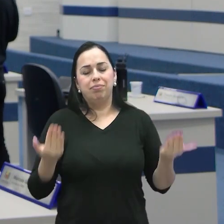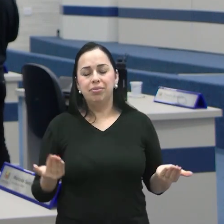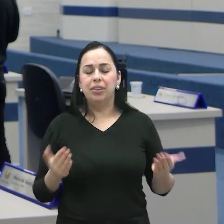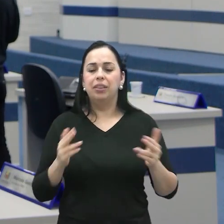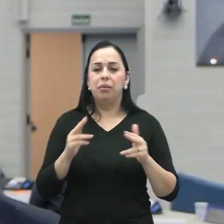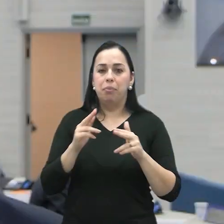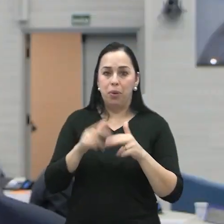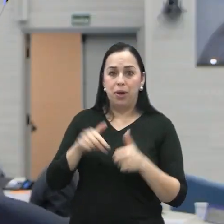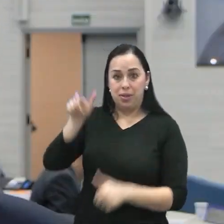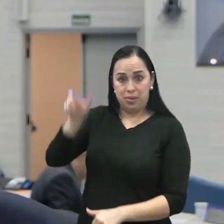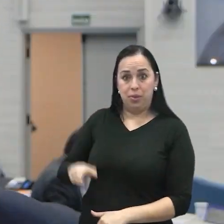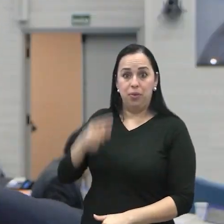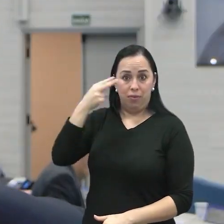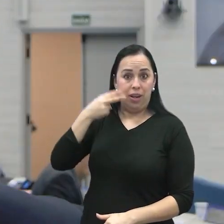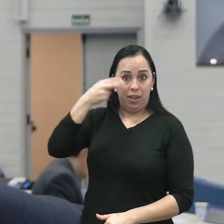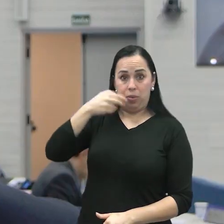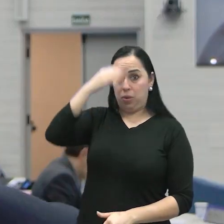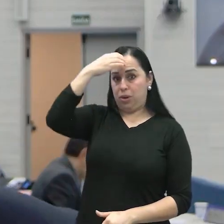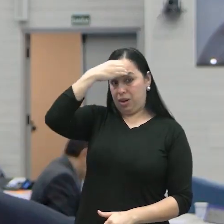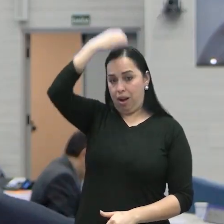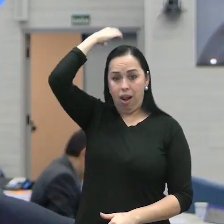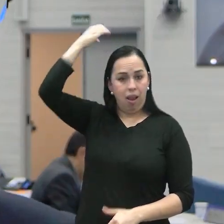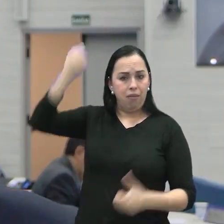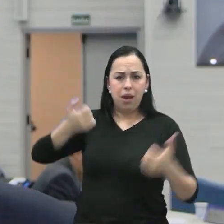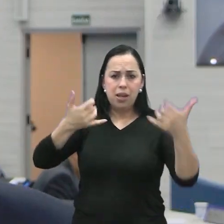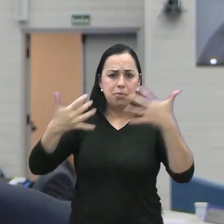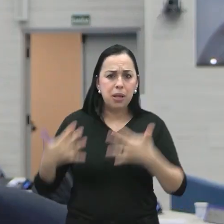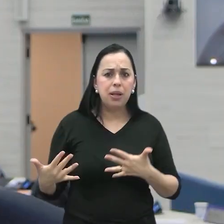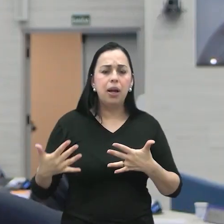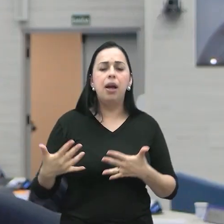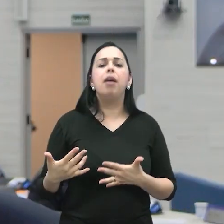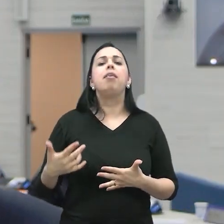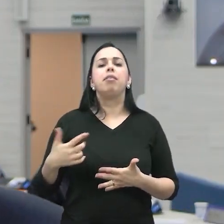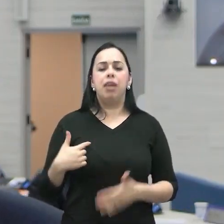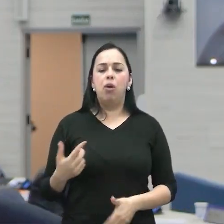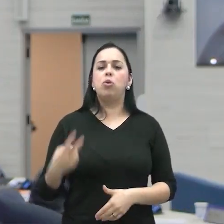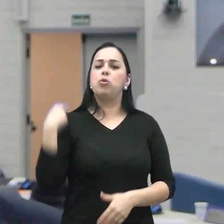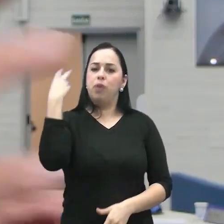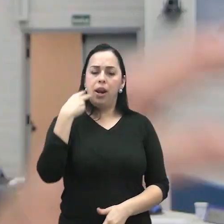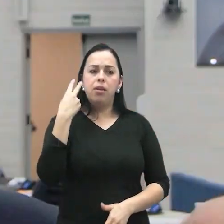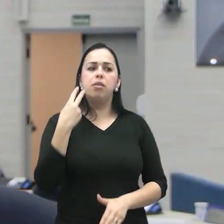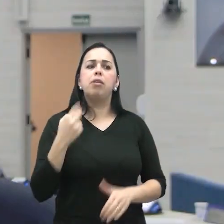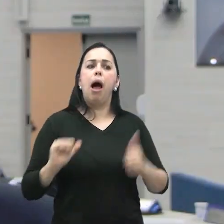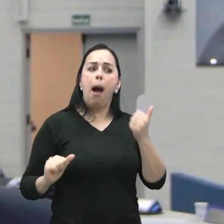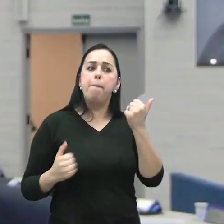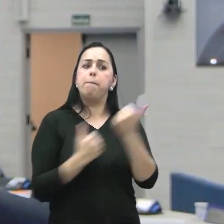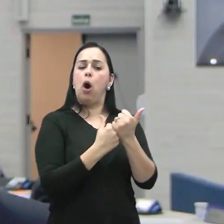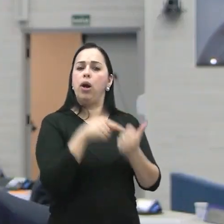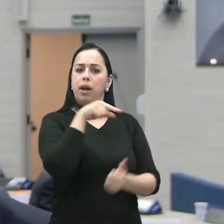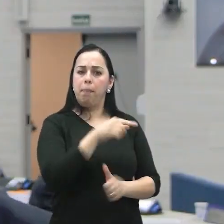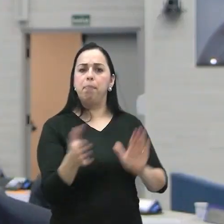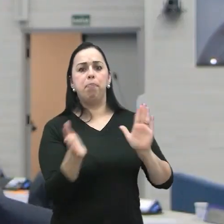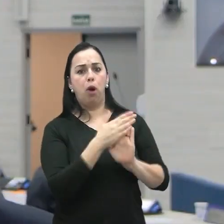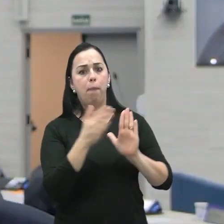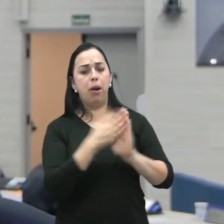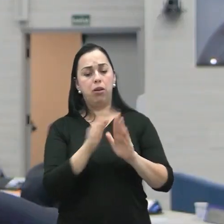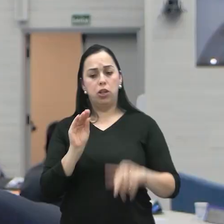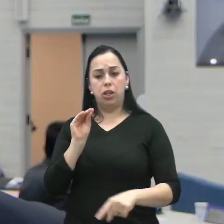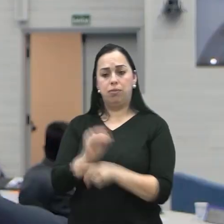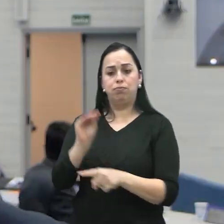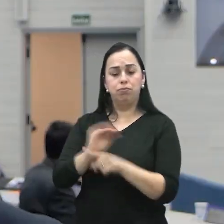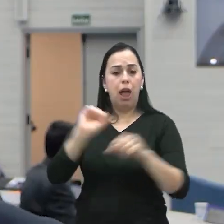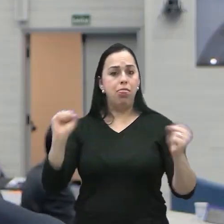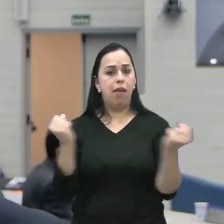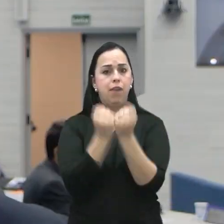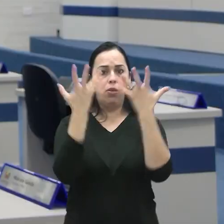do Executivo. Segundo o vereador Carlos Abranches, é papel do Legislativo apoiar propostas que atuam na defesa